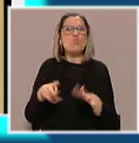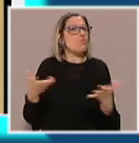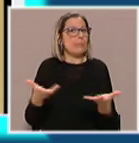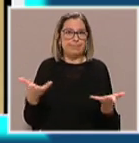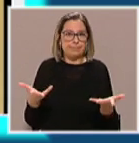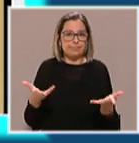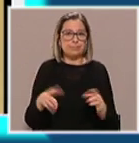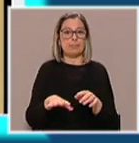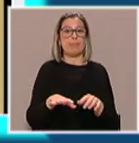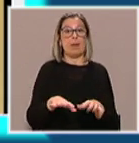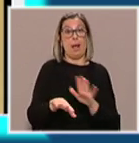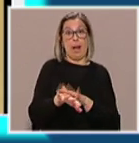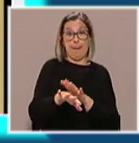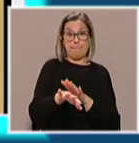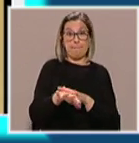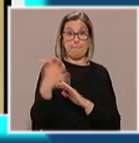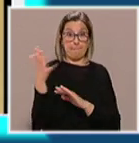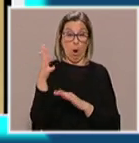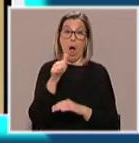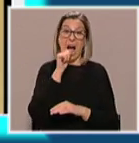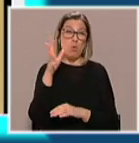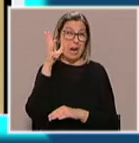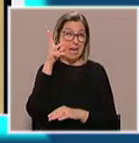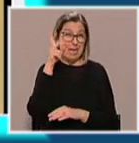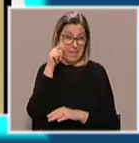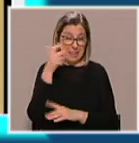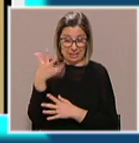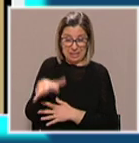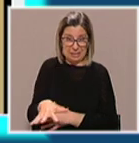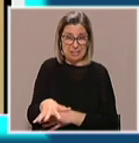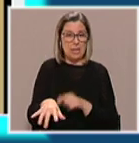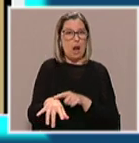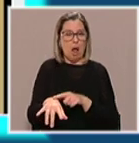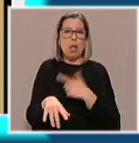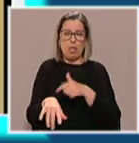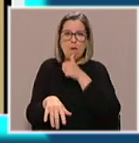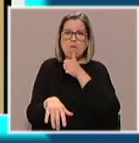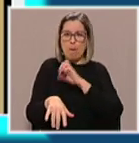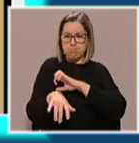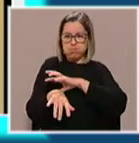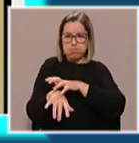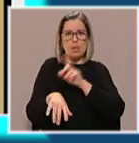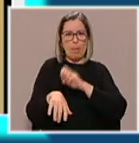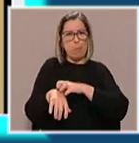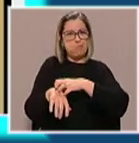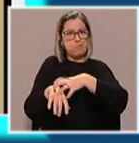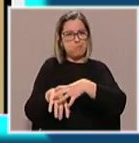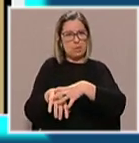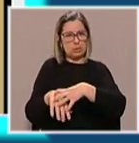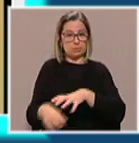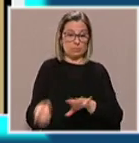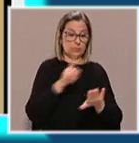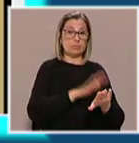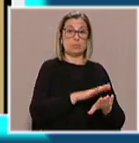observar? A mão que esteve mergulhada na água quente está mais inchada e mais vermelha. A mão que